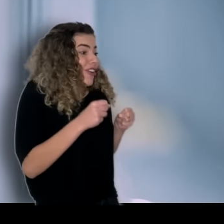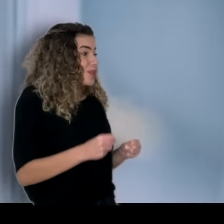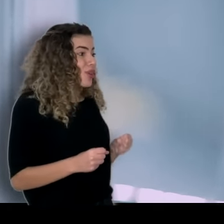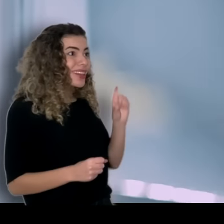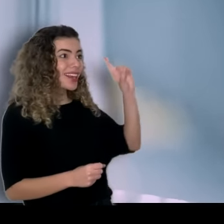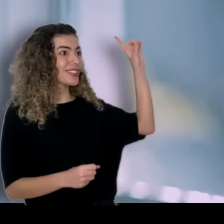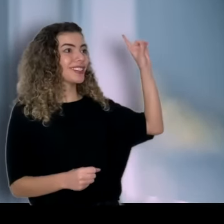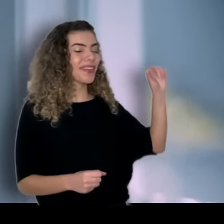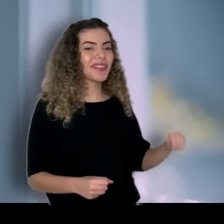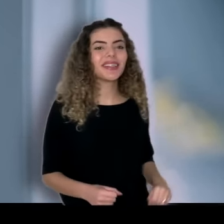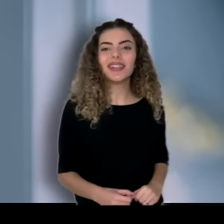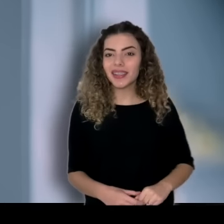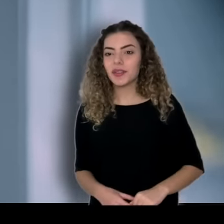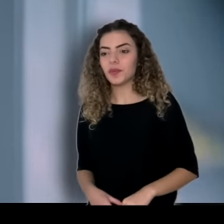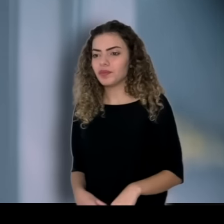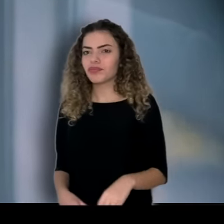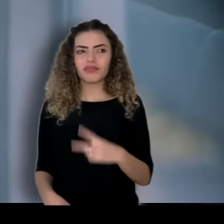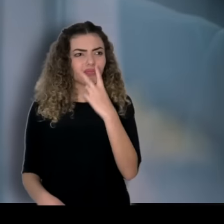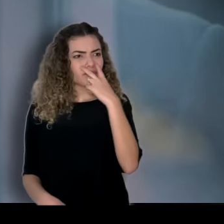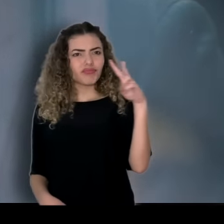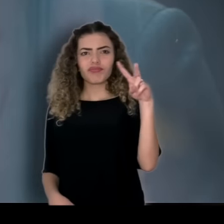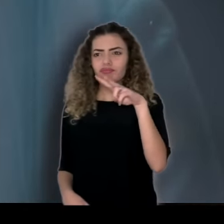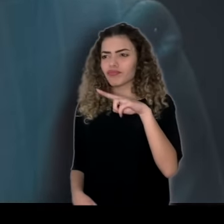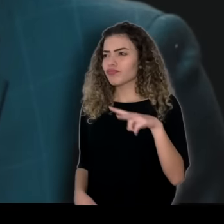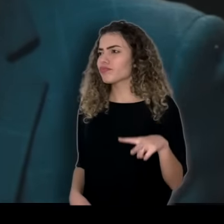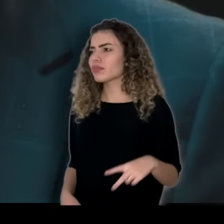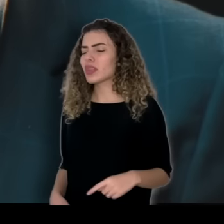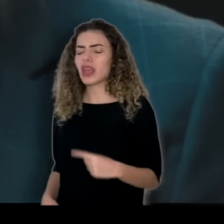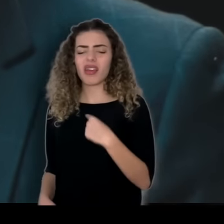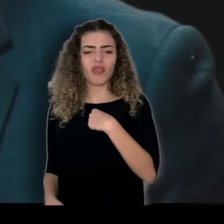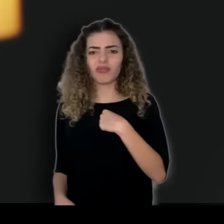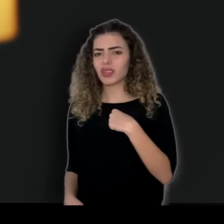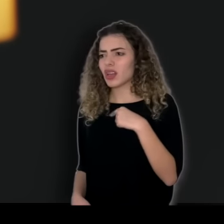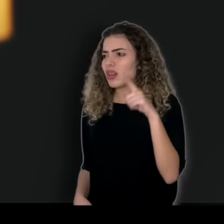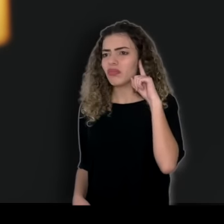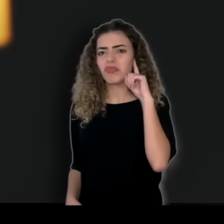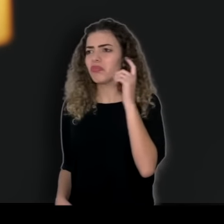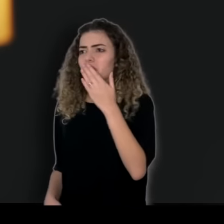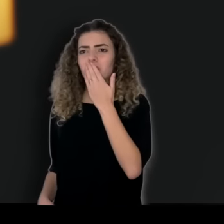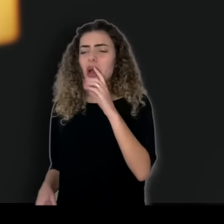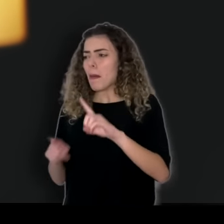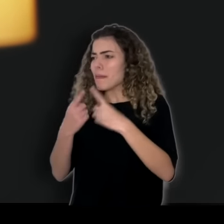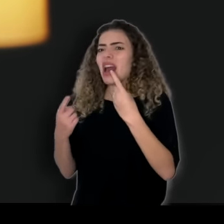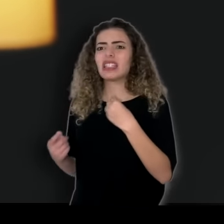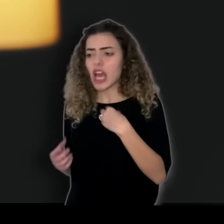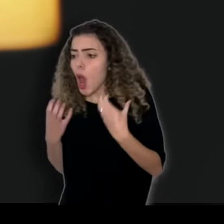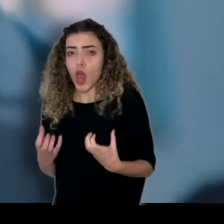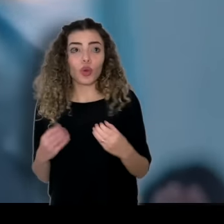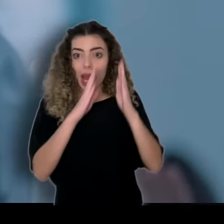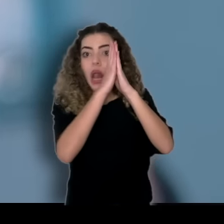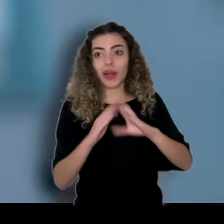aqui é poder de Deus E um menino curioso começou a falar Eu não falo, não escuto, mas quero